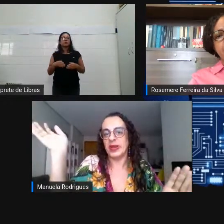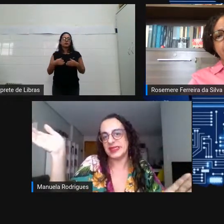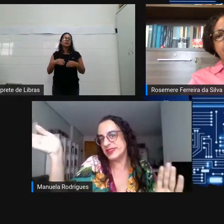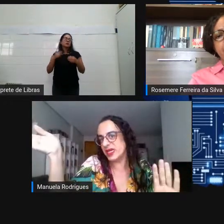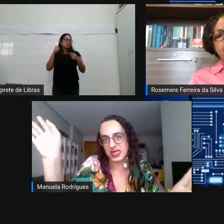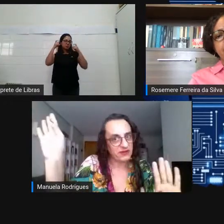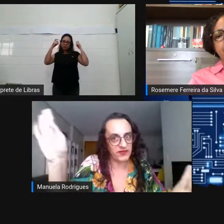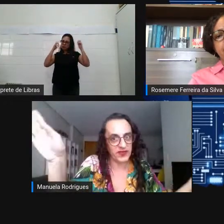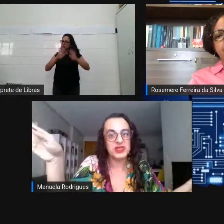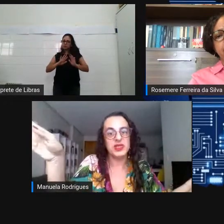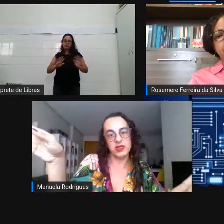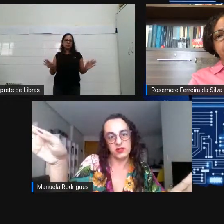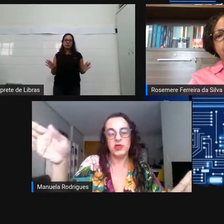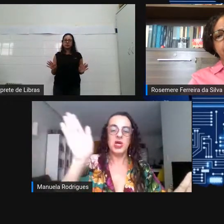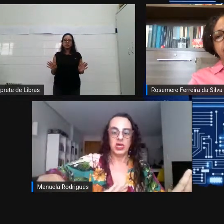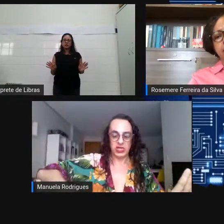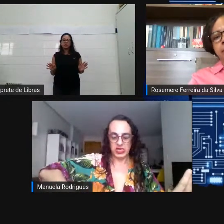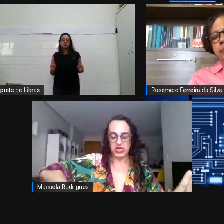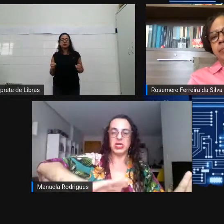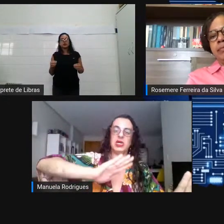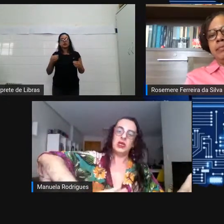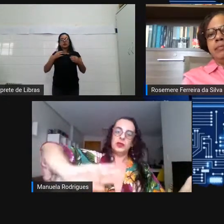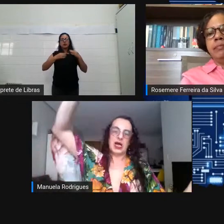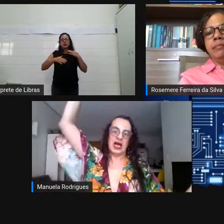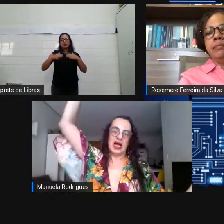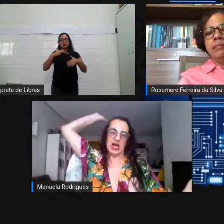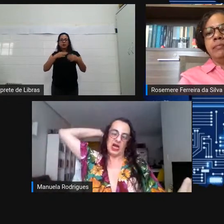preocupar com o prazer feminino e